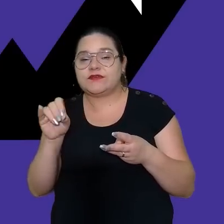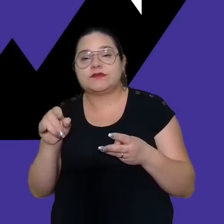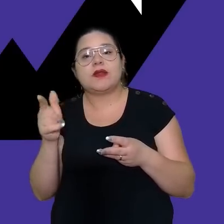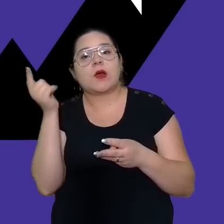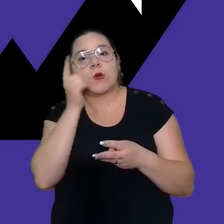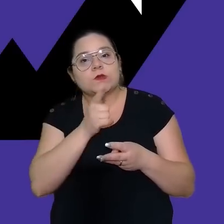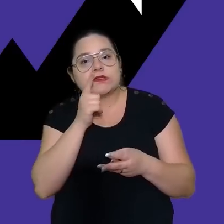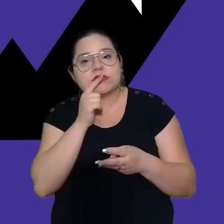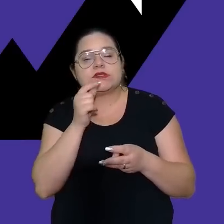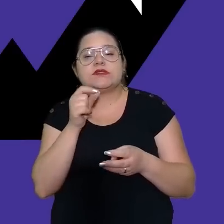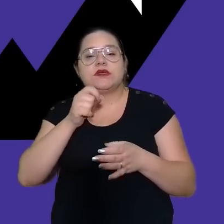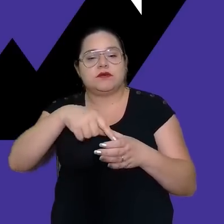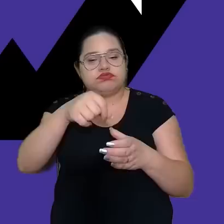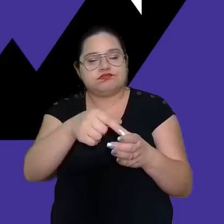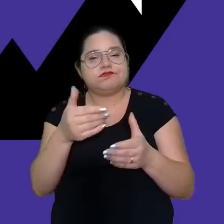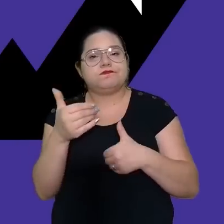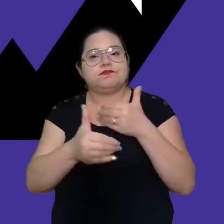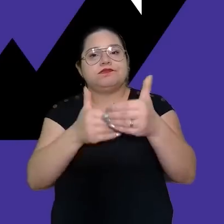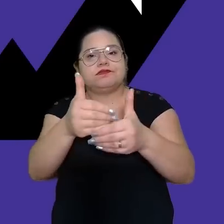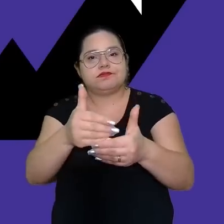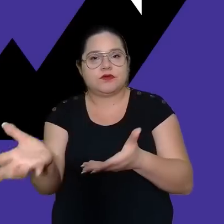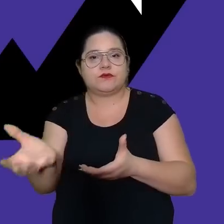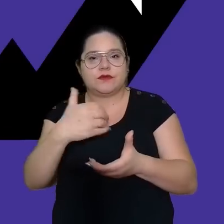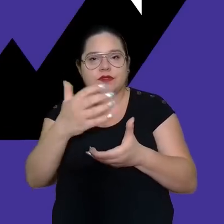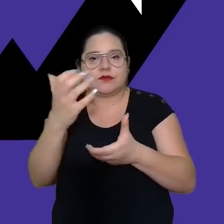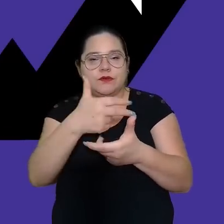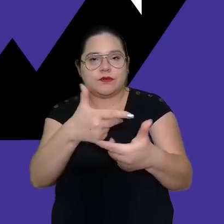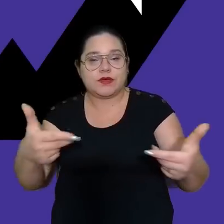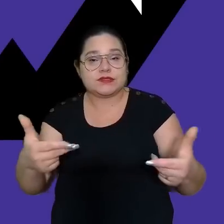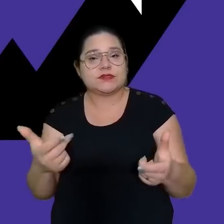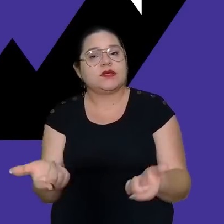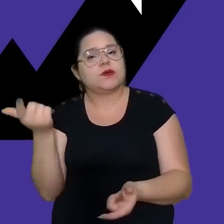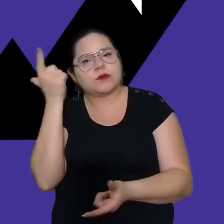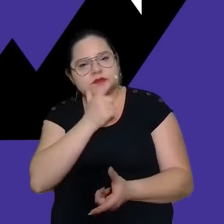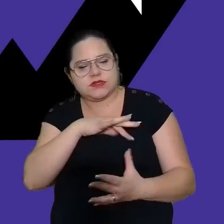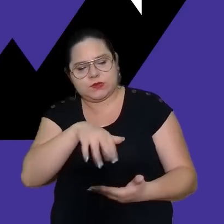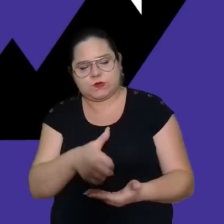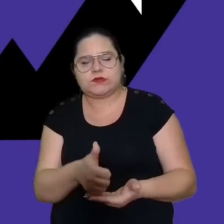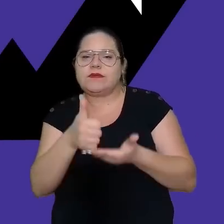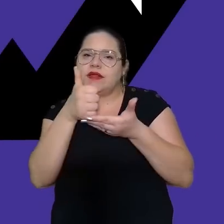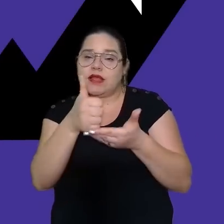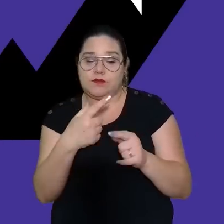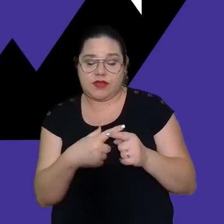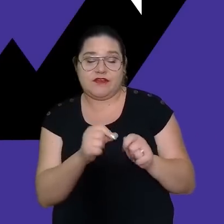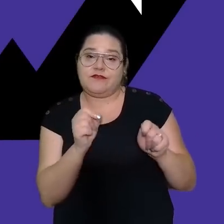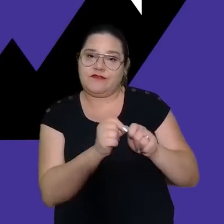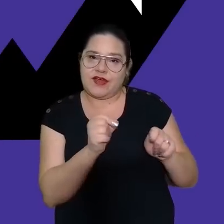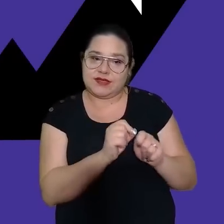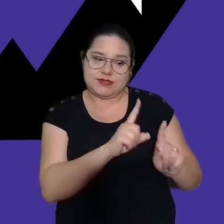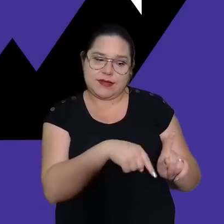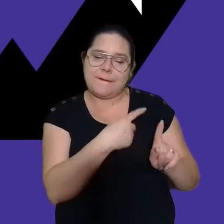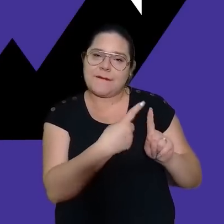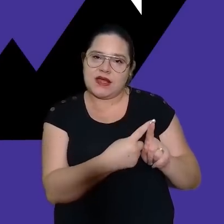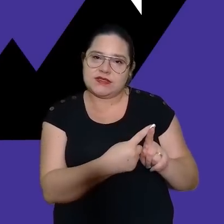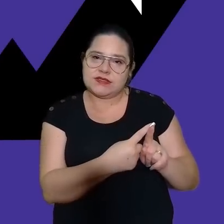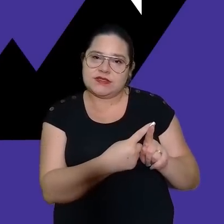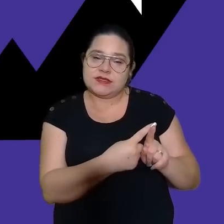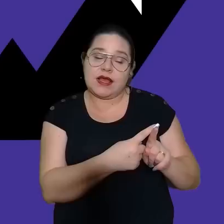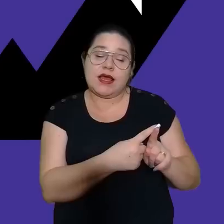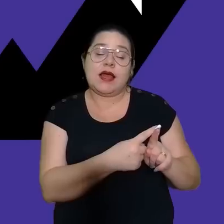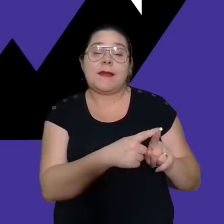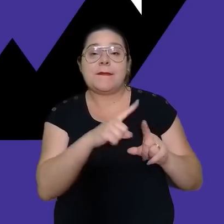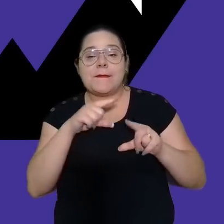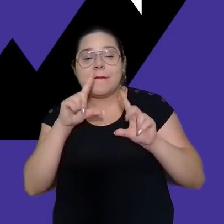constante. E, como consequência, dá o aspecto mais sustentável que existe, que é quanto mais você produz por menos terra, mais você garante